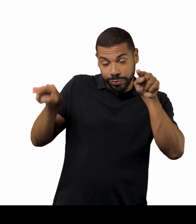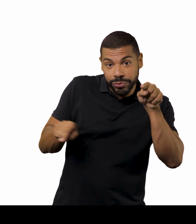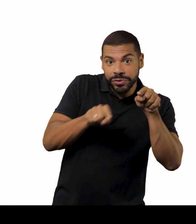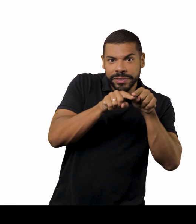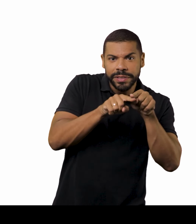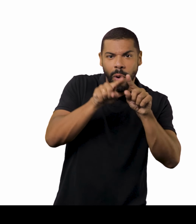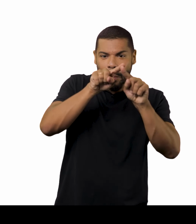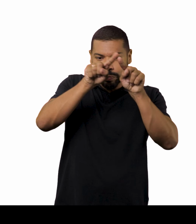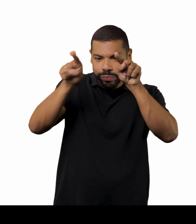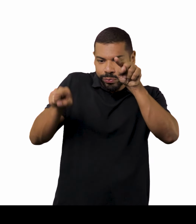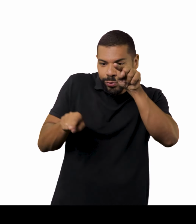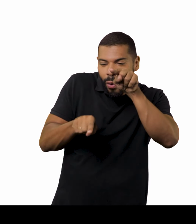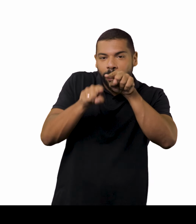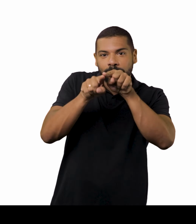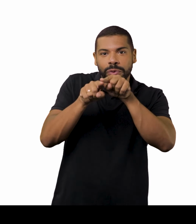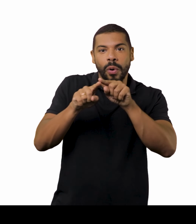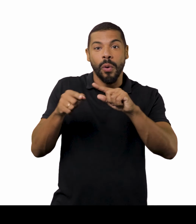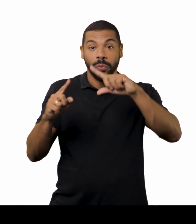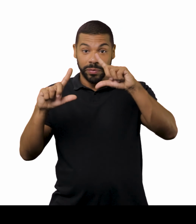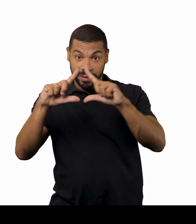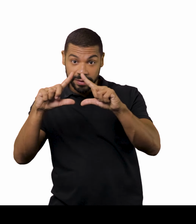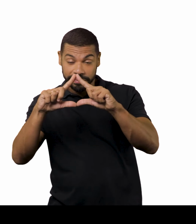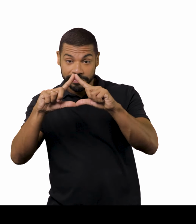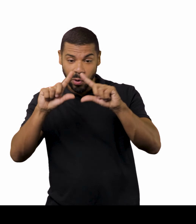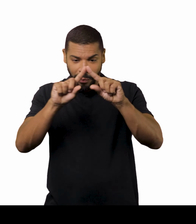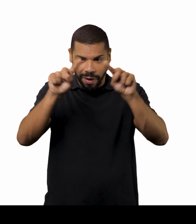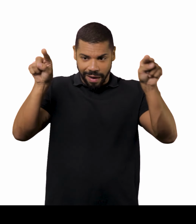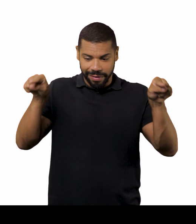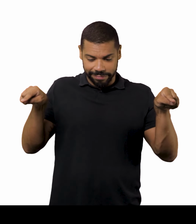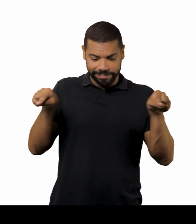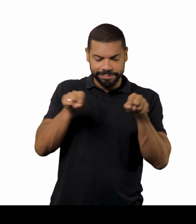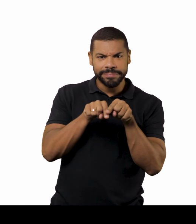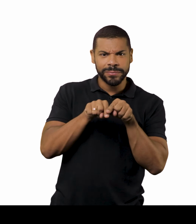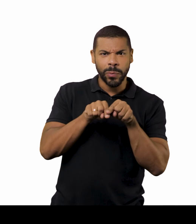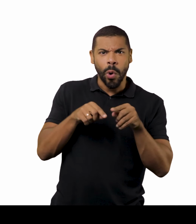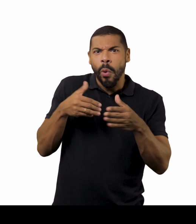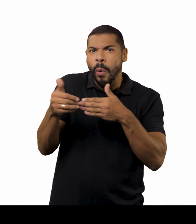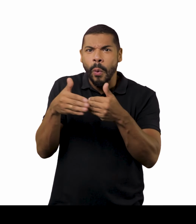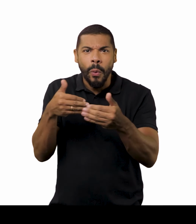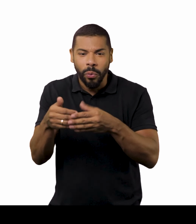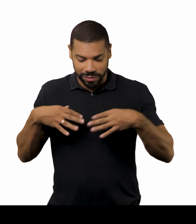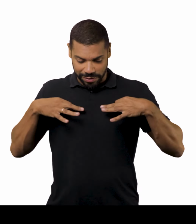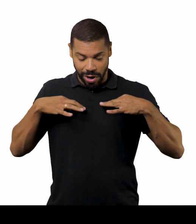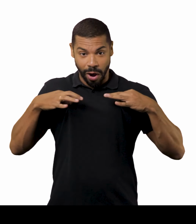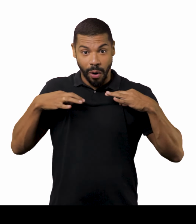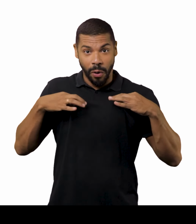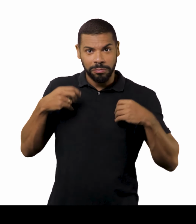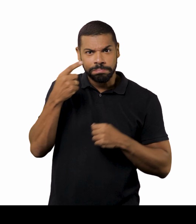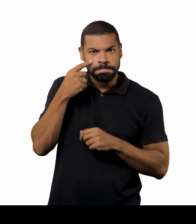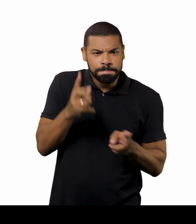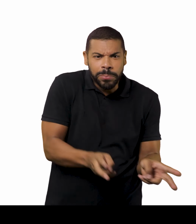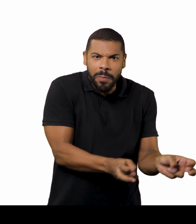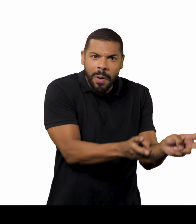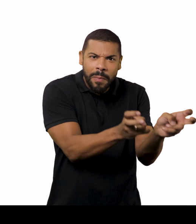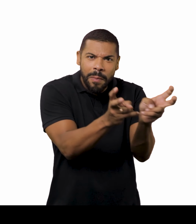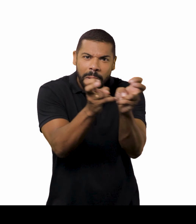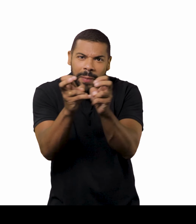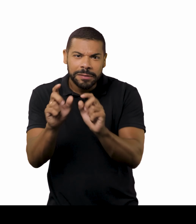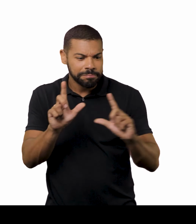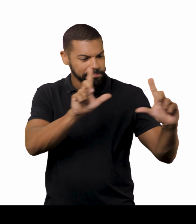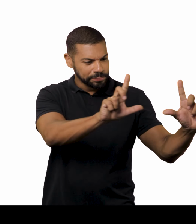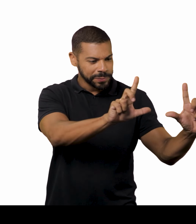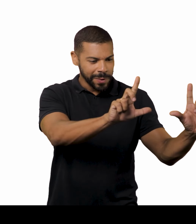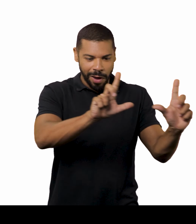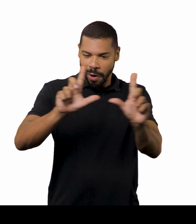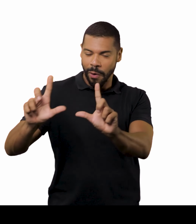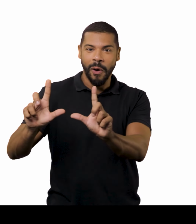círculo, semicírculo, um triângulo e um retângulo. Qualquer roupa dessa, com a palavra do lado, e você colocar